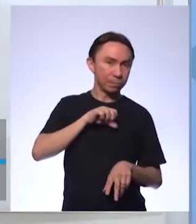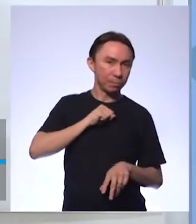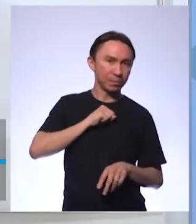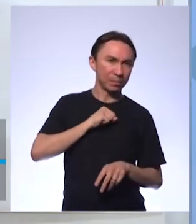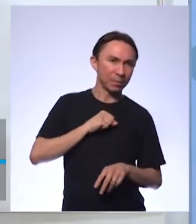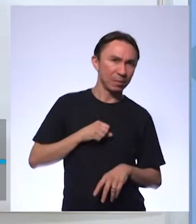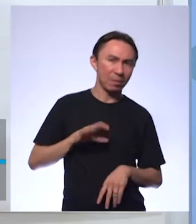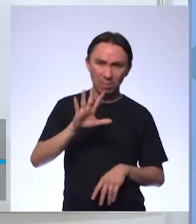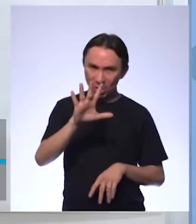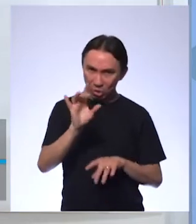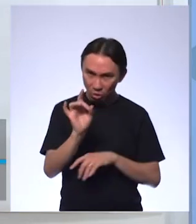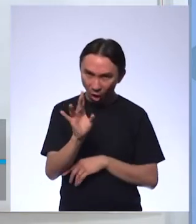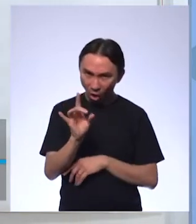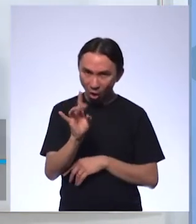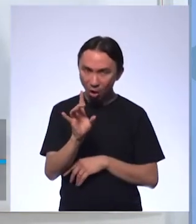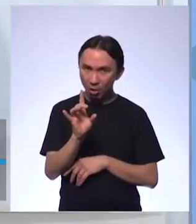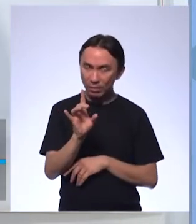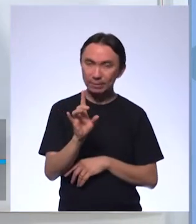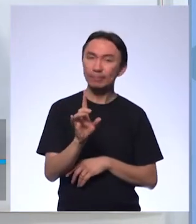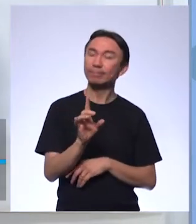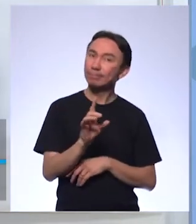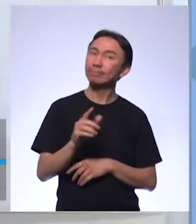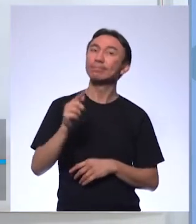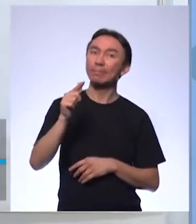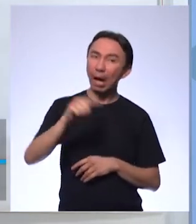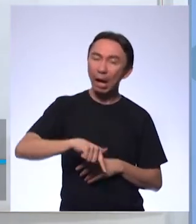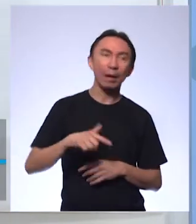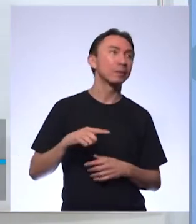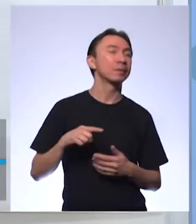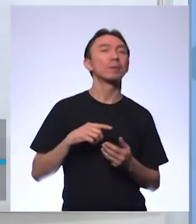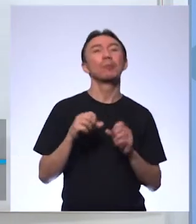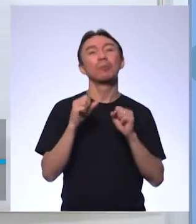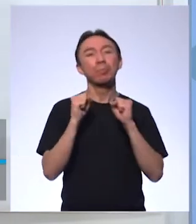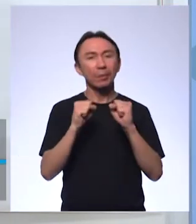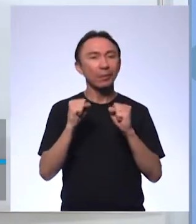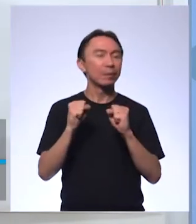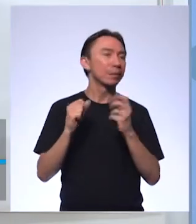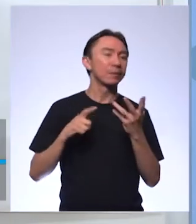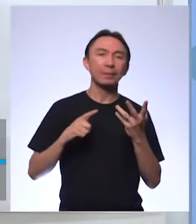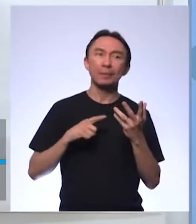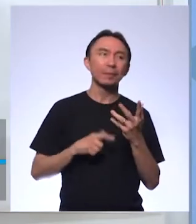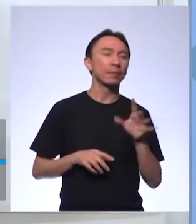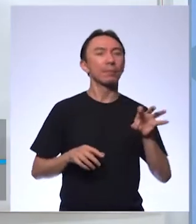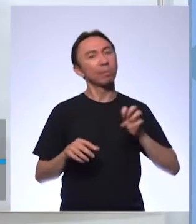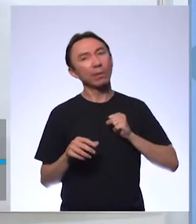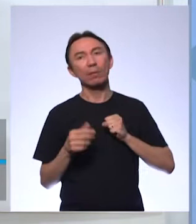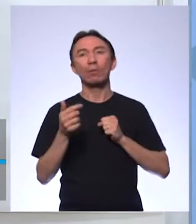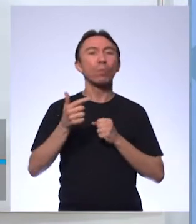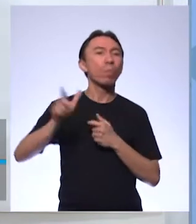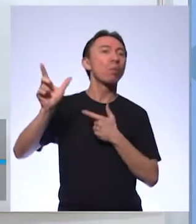só, tá? Várias formas de contágio podem acontecer. Por exemplo,